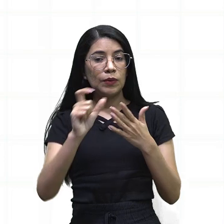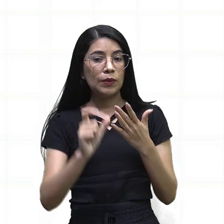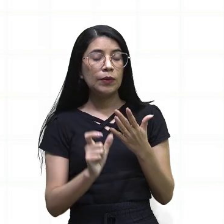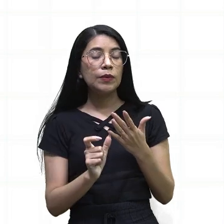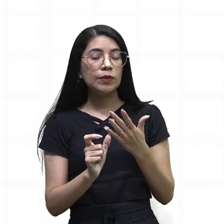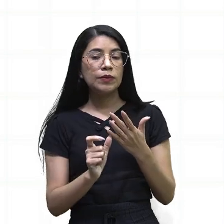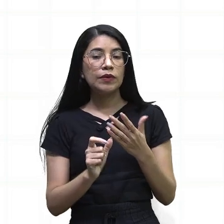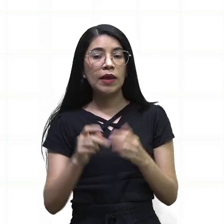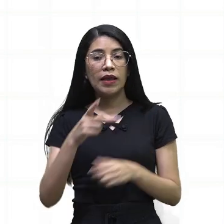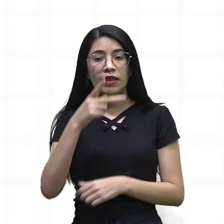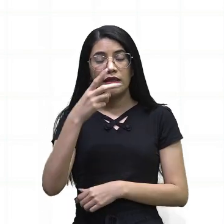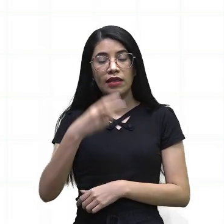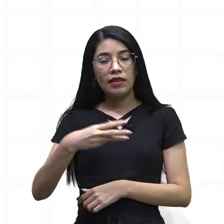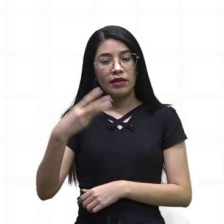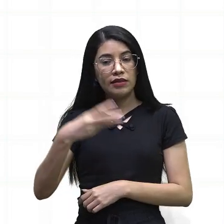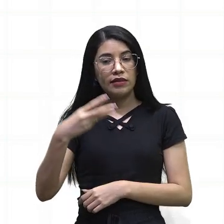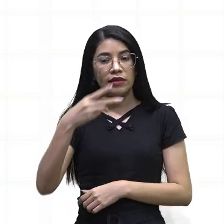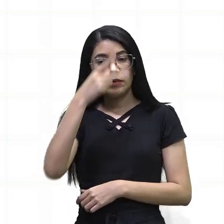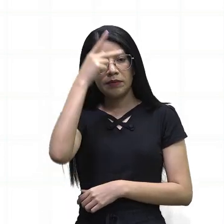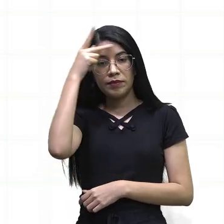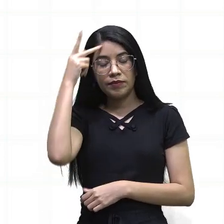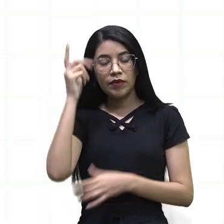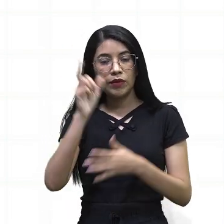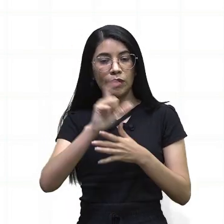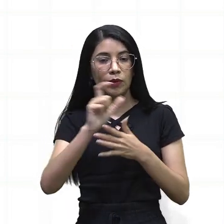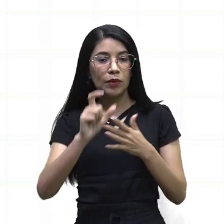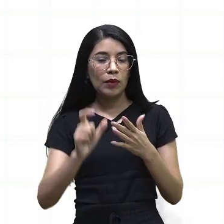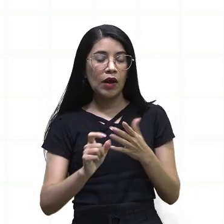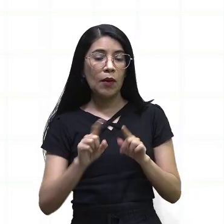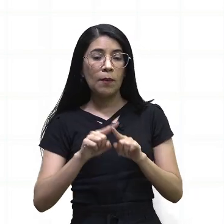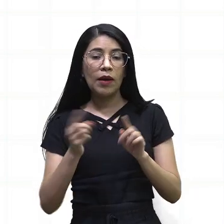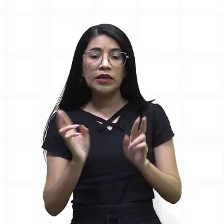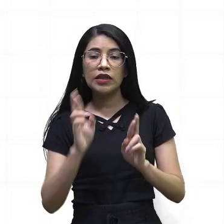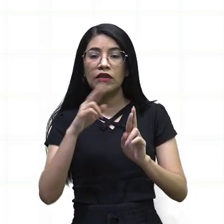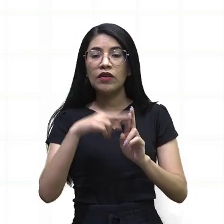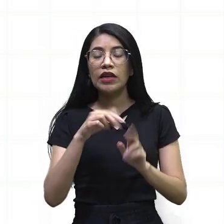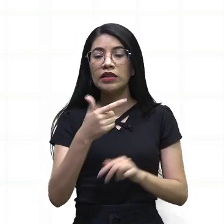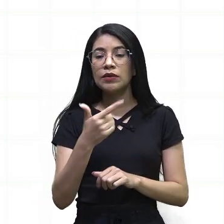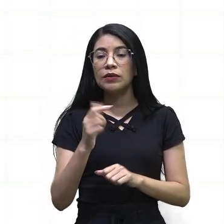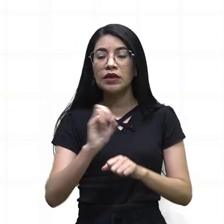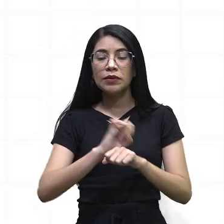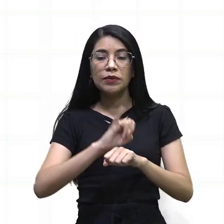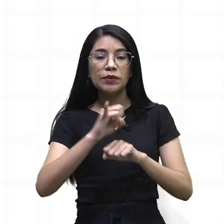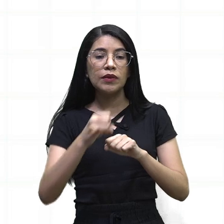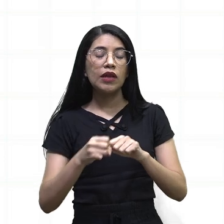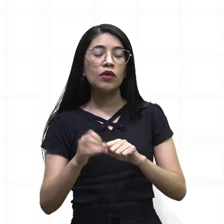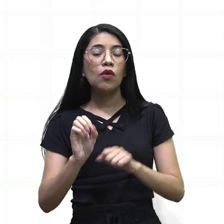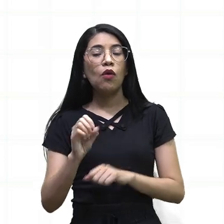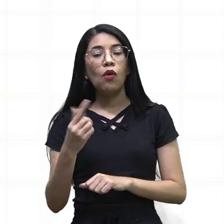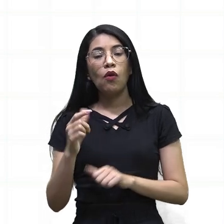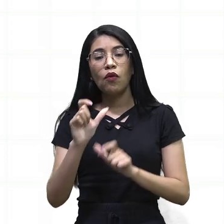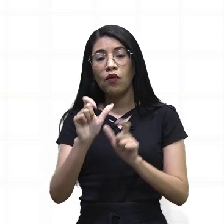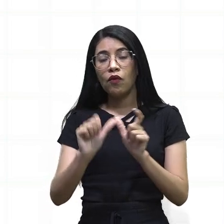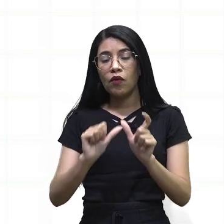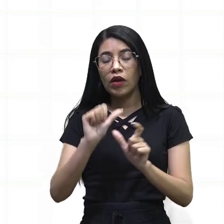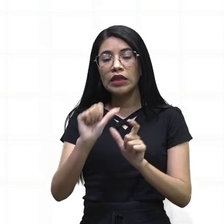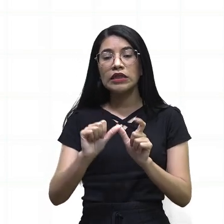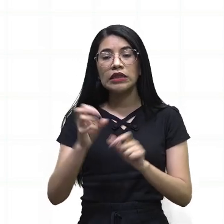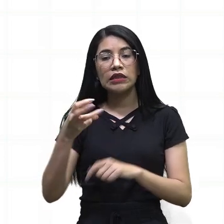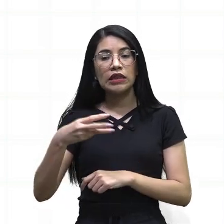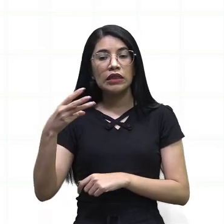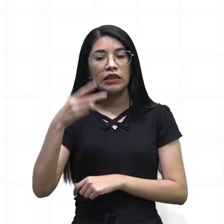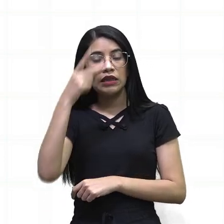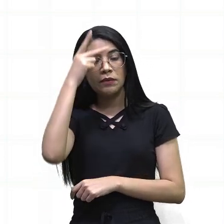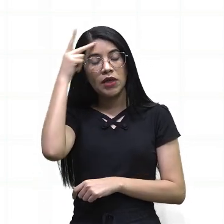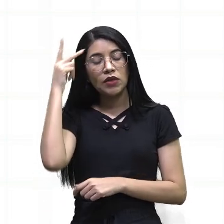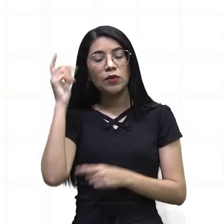Terceira pessoa do plural, sem fazer referência a sujeito. Ou quando for flexionado na terceira